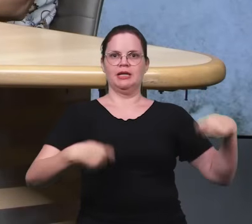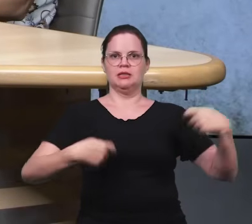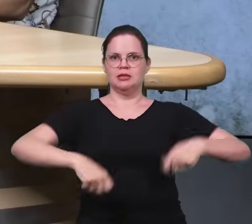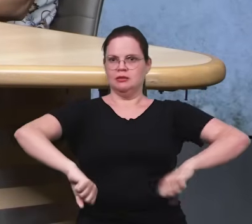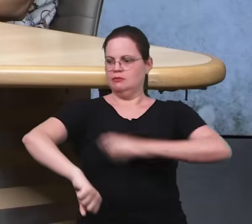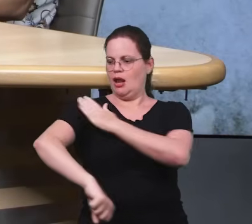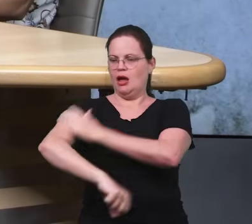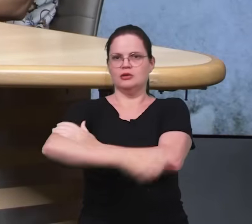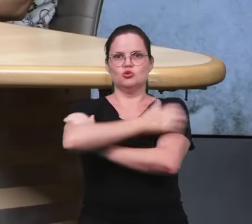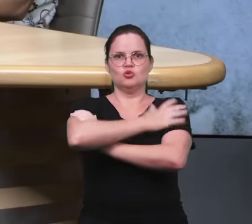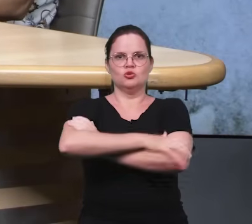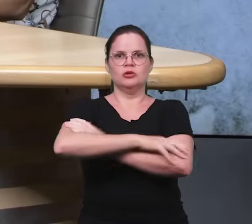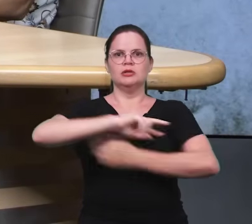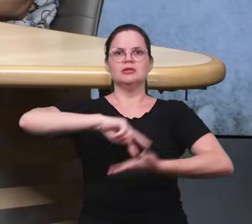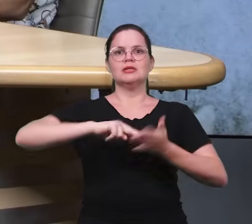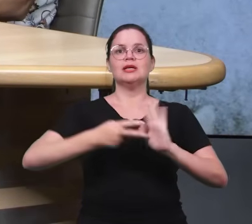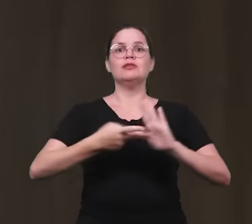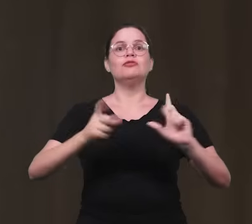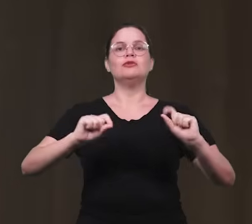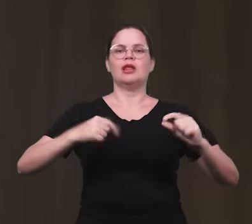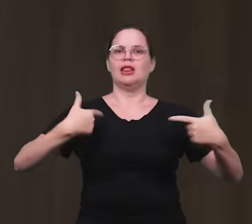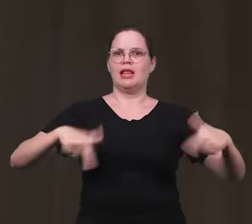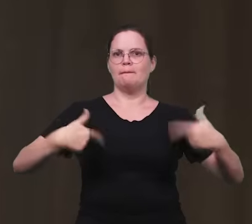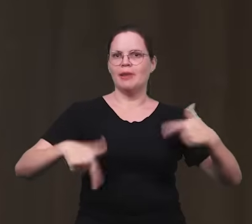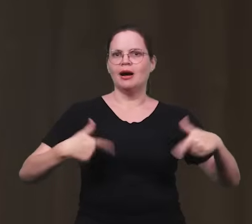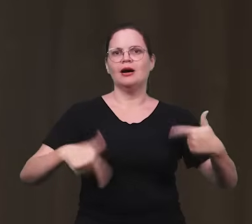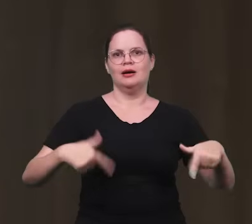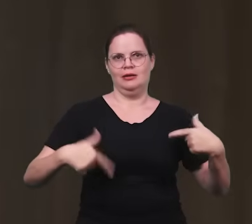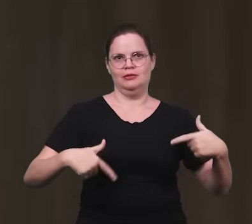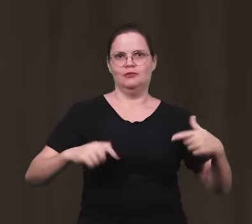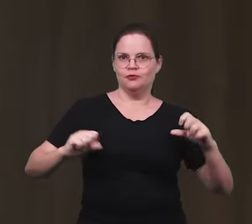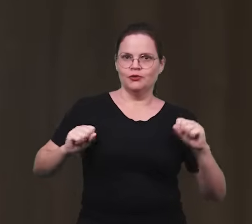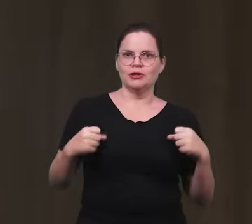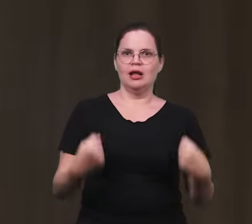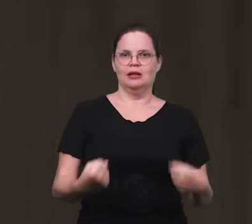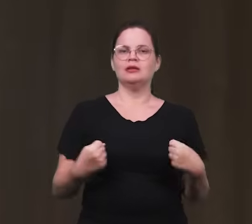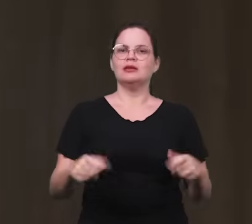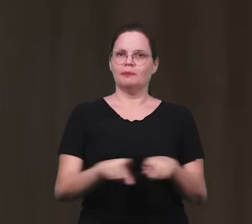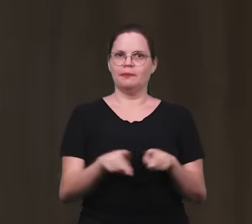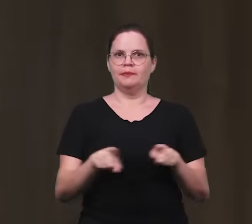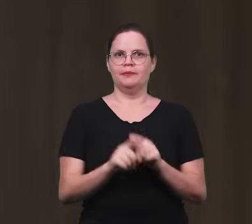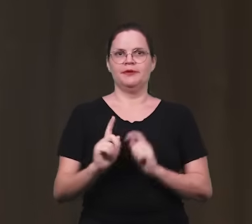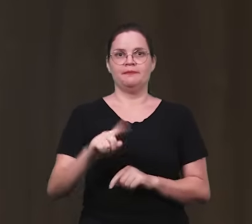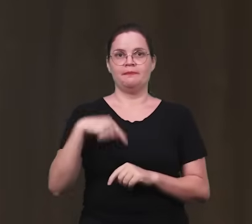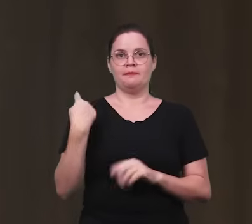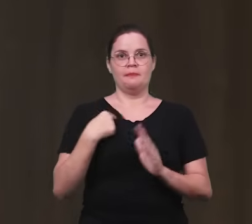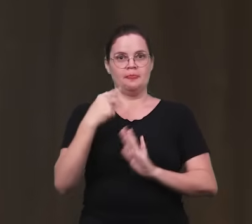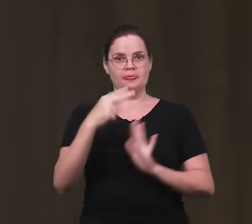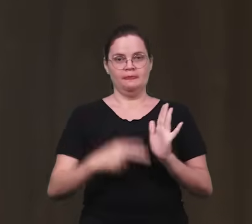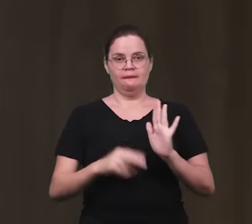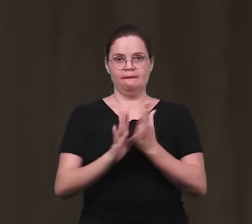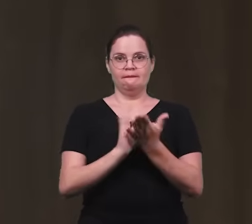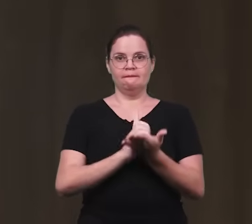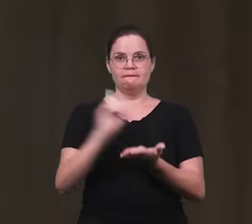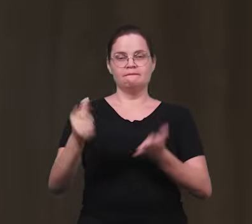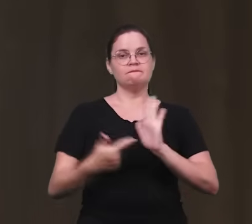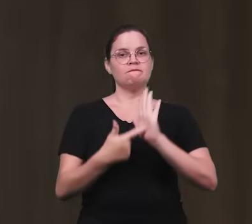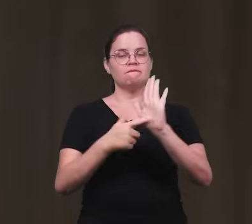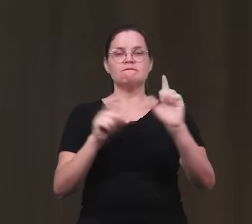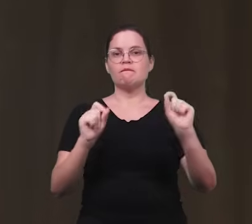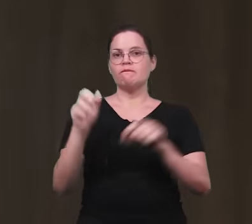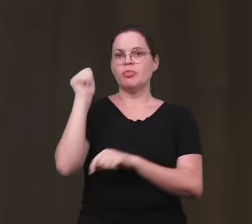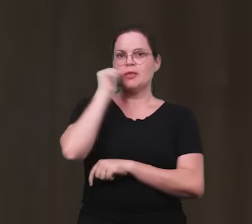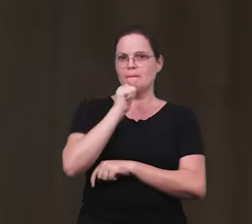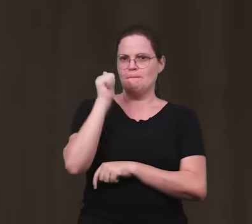de trabalho, de serviço, né? E quando nós nos debruçamos na palavra do Senhor, nós vamos ver mulheres que